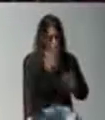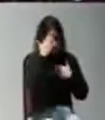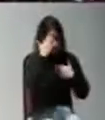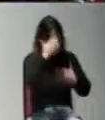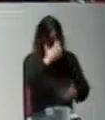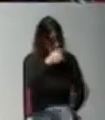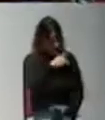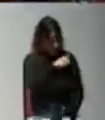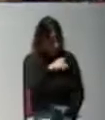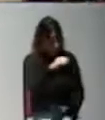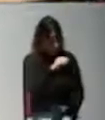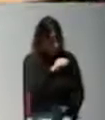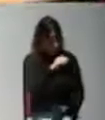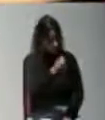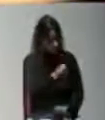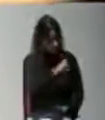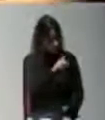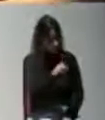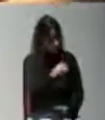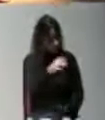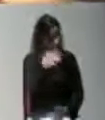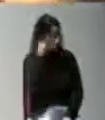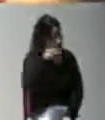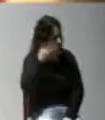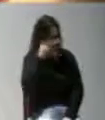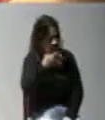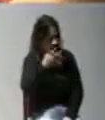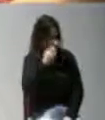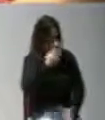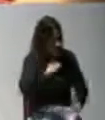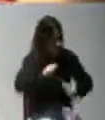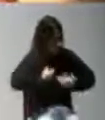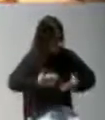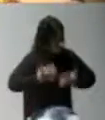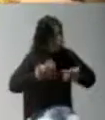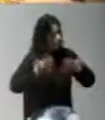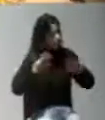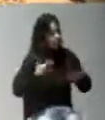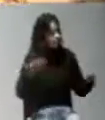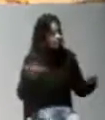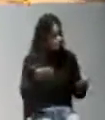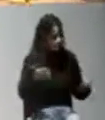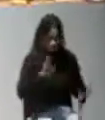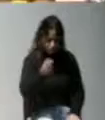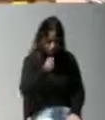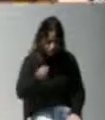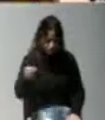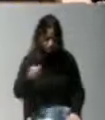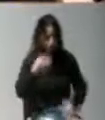Obrigada, professora Célia. Então, inspirador.